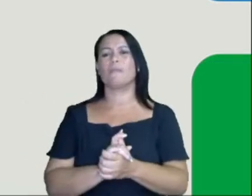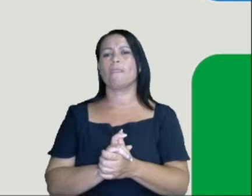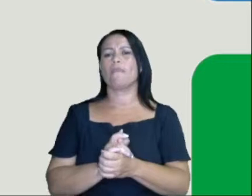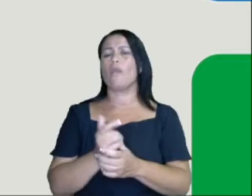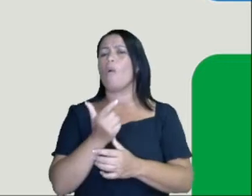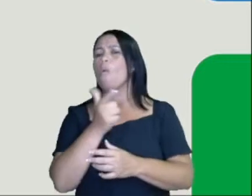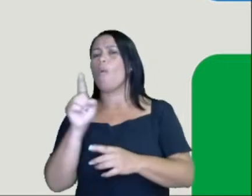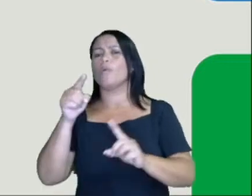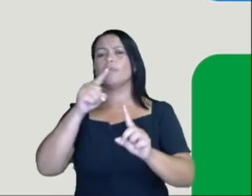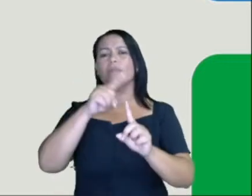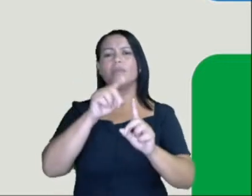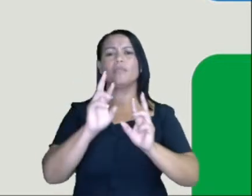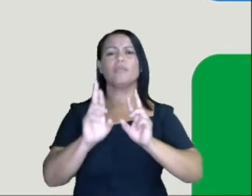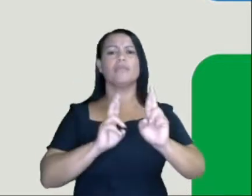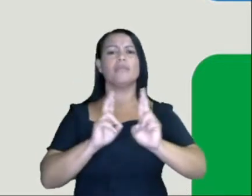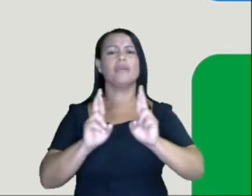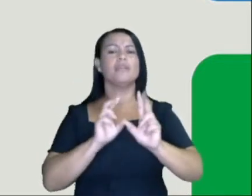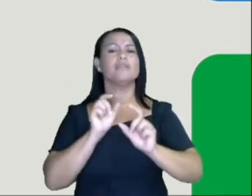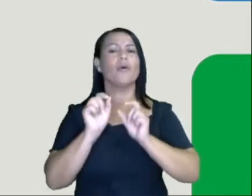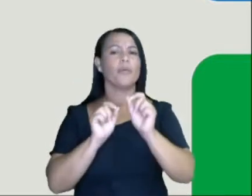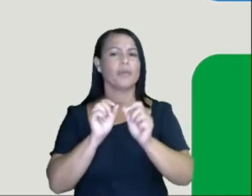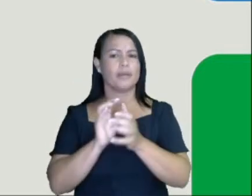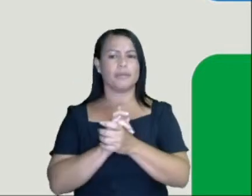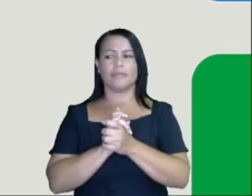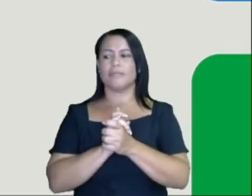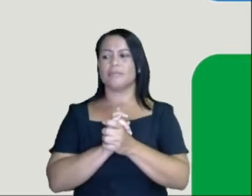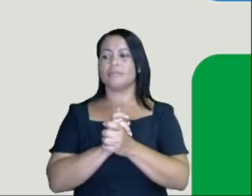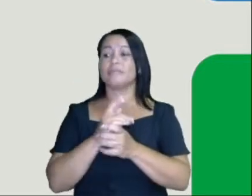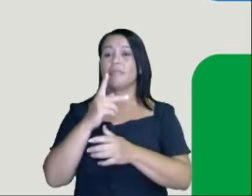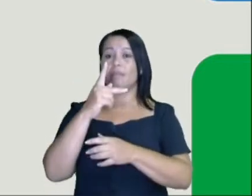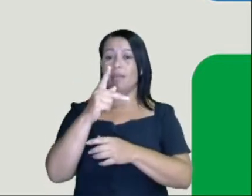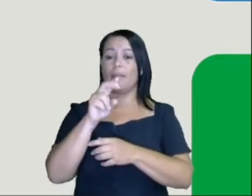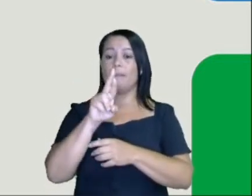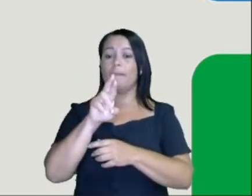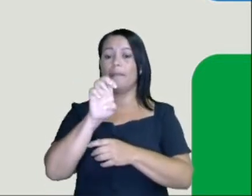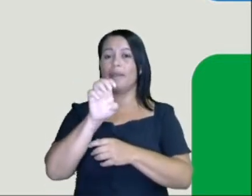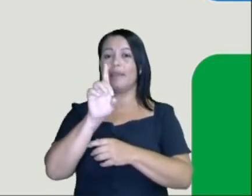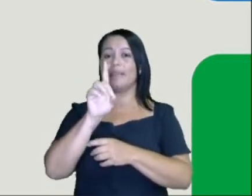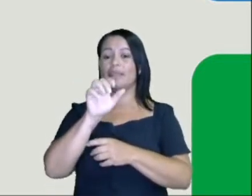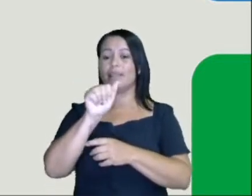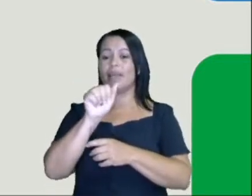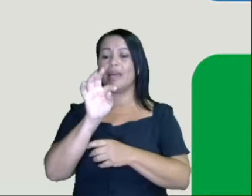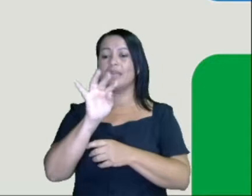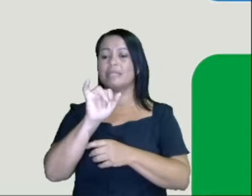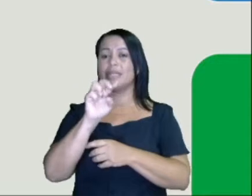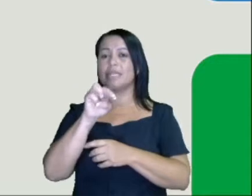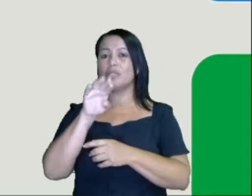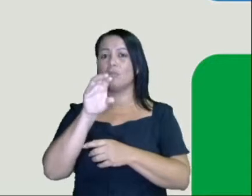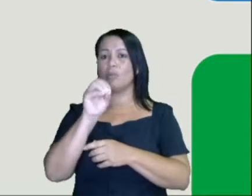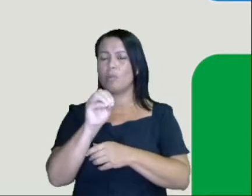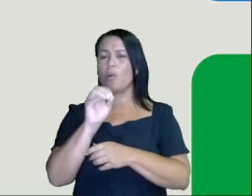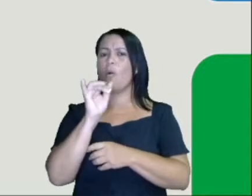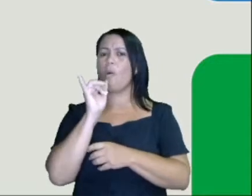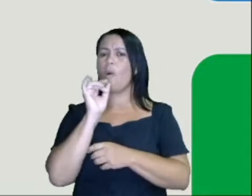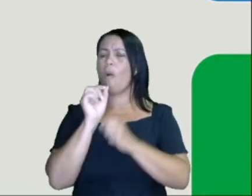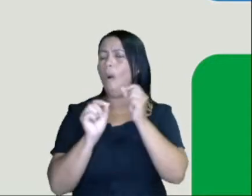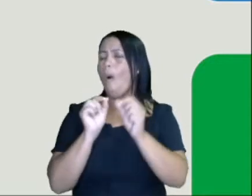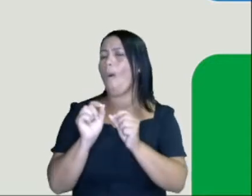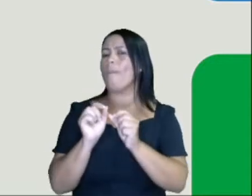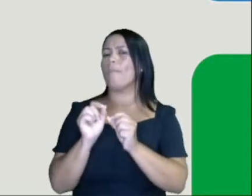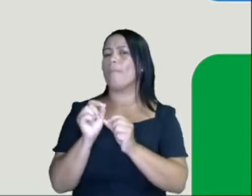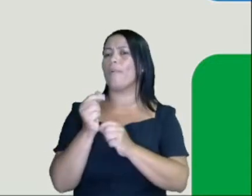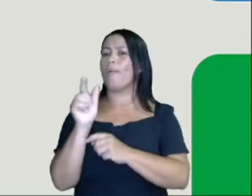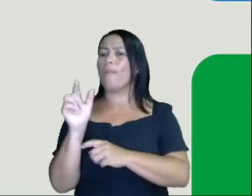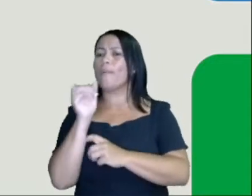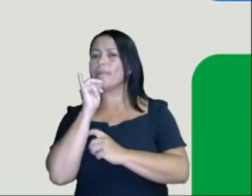Outro tipo de relação é o predatismo, onde o indivíduo mata o